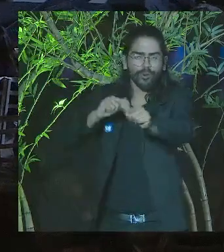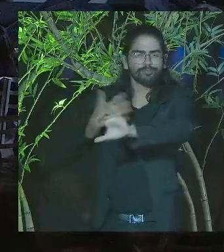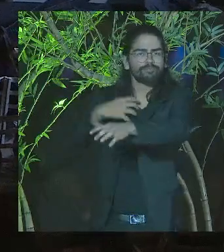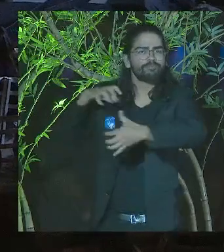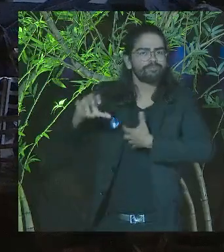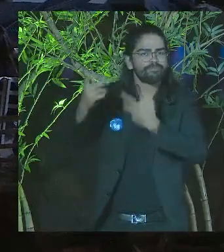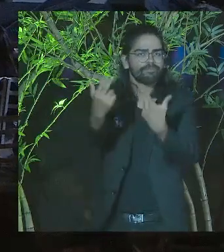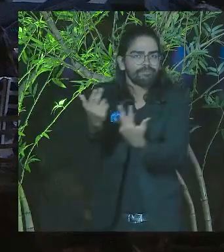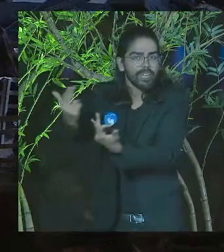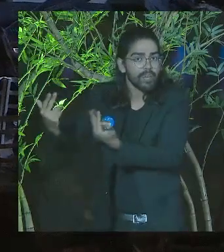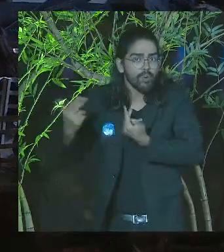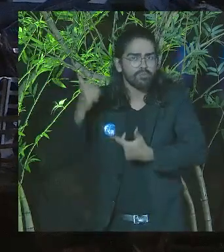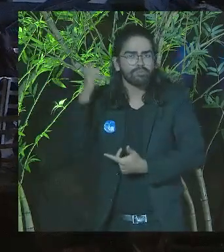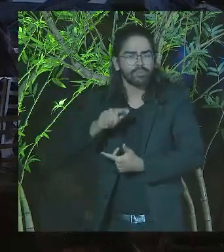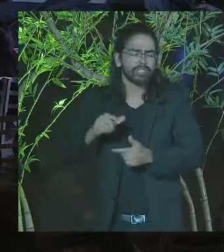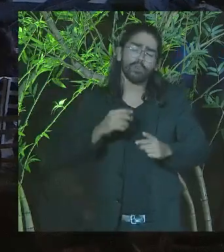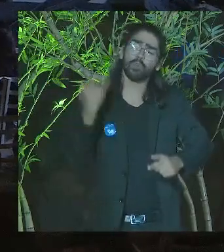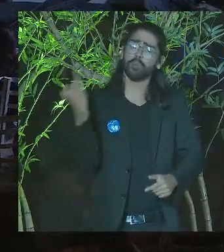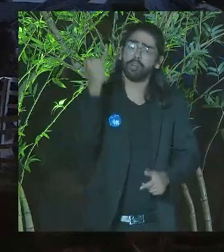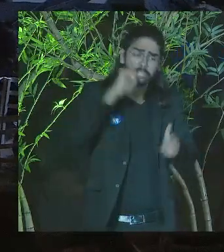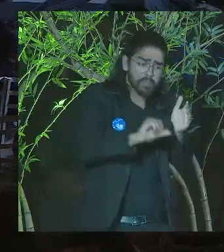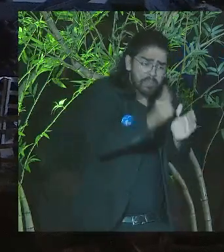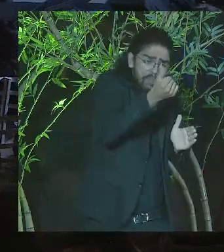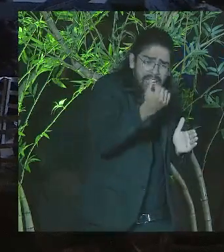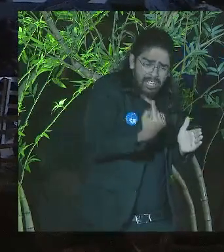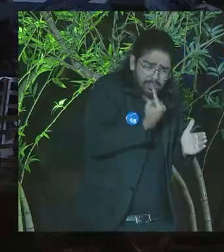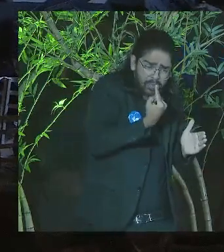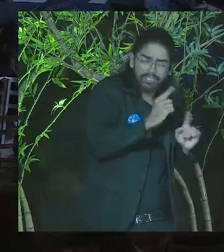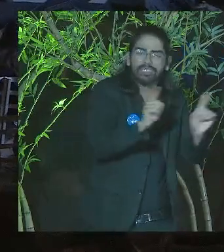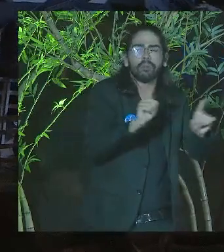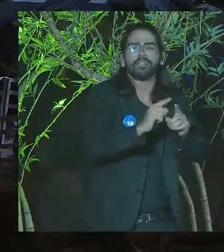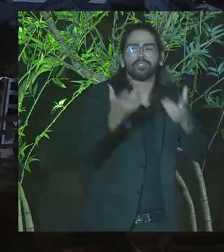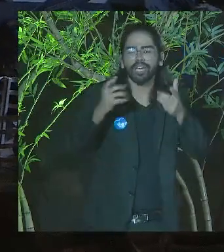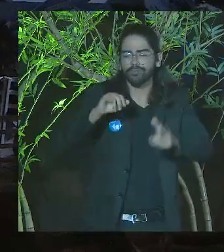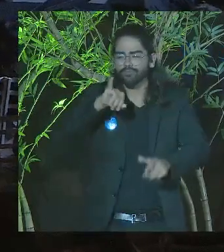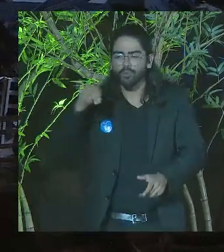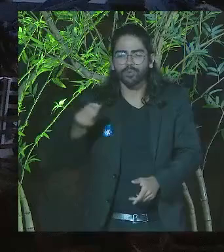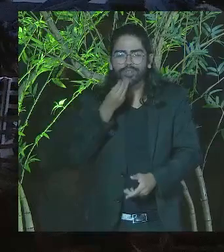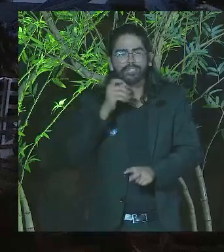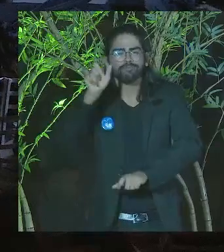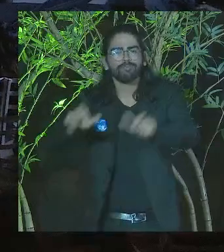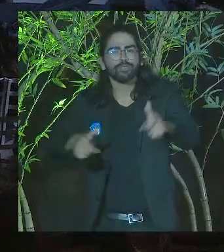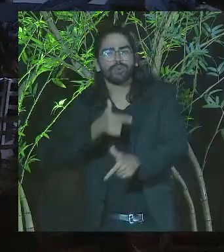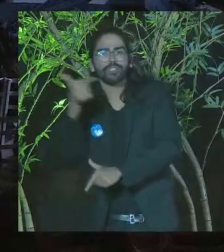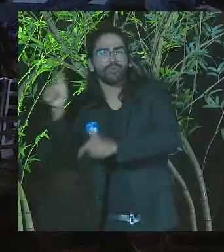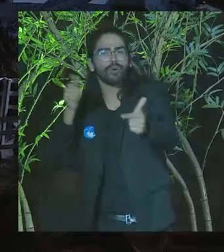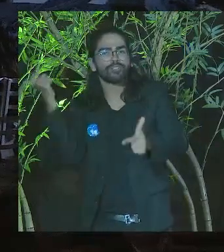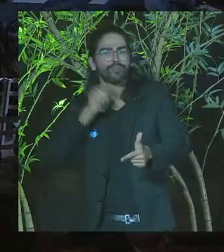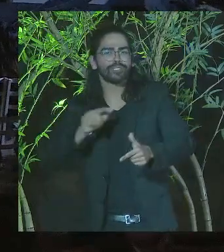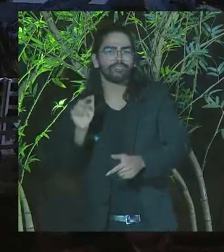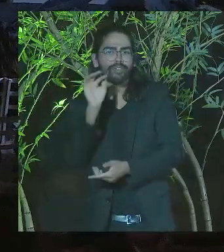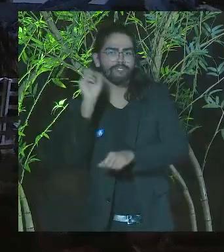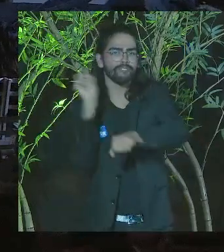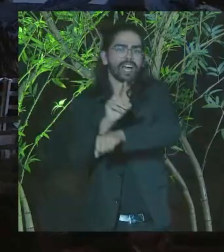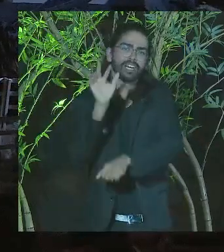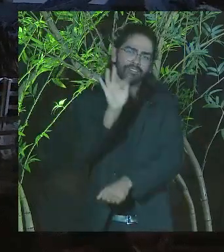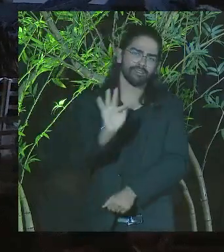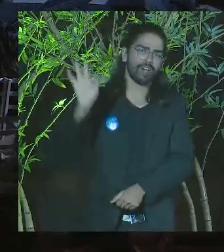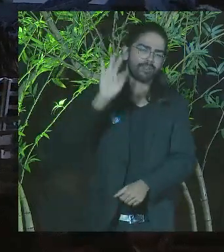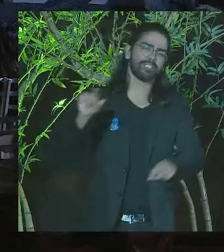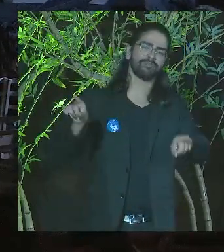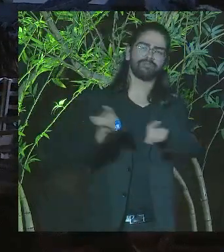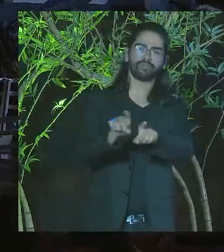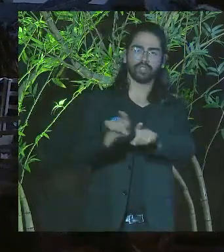pessoas, já que o importante nessa primeira é poder contribuir para abrir alguns caminhos. Então, a gente pode conversar de diferentes perspectivas a